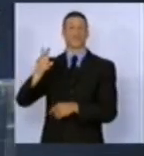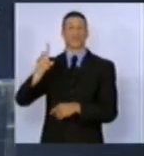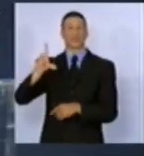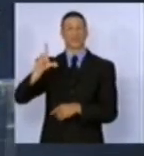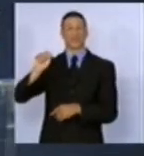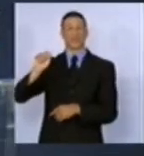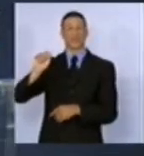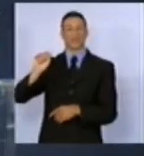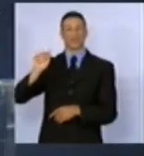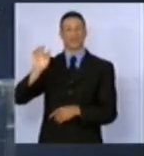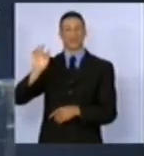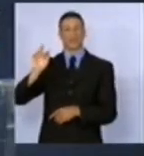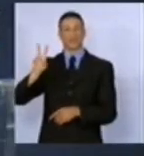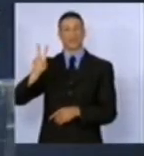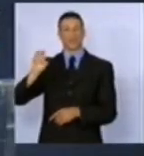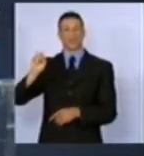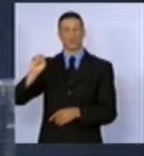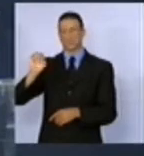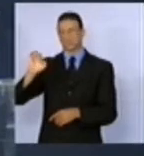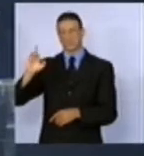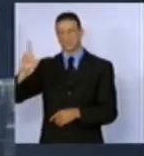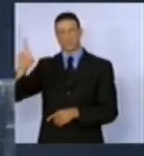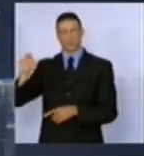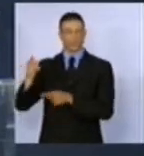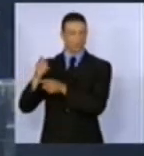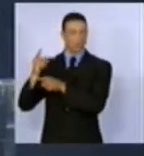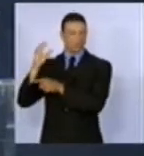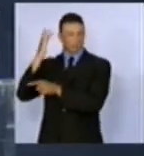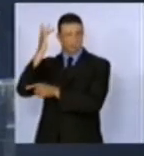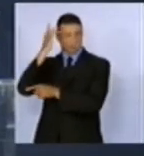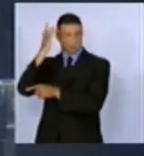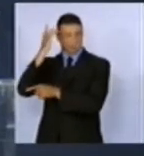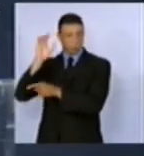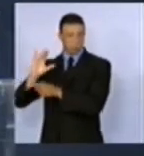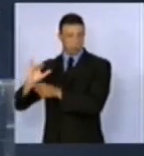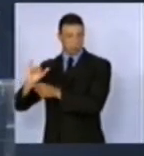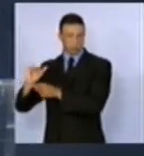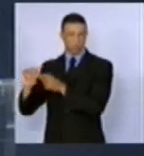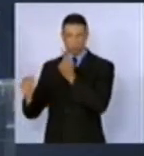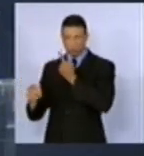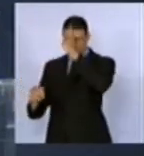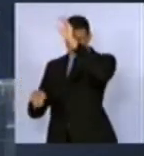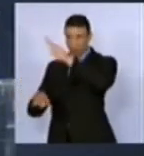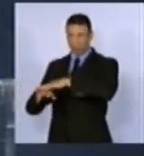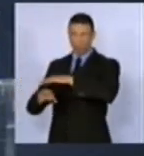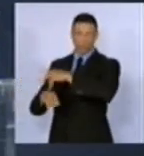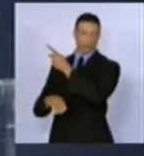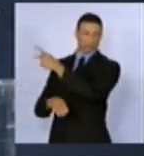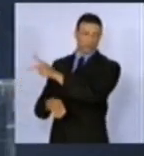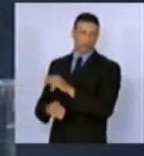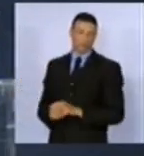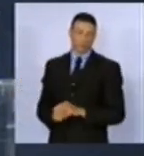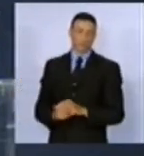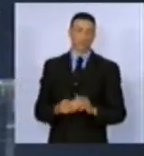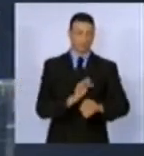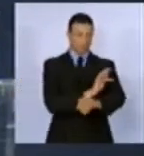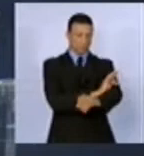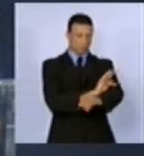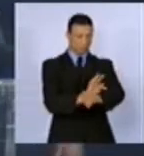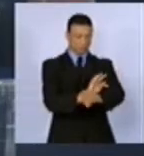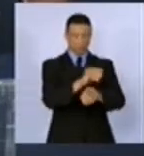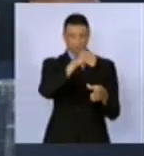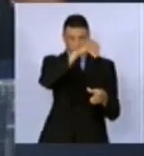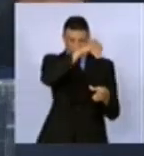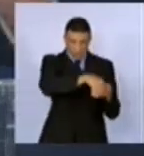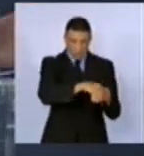cores da química moderna Hoje em Dia com o progresso da física nós iremos que o número de átomos